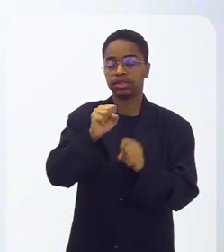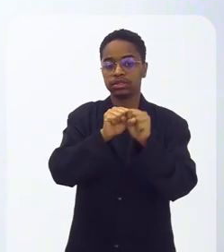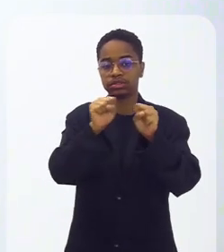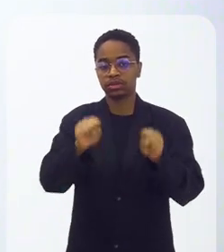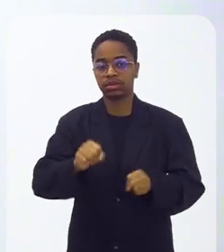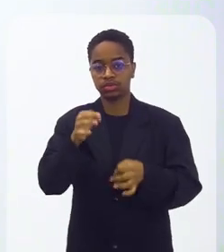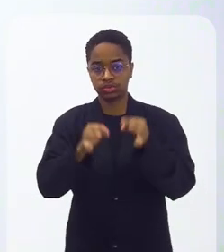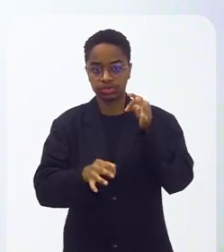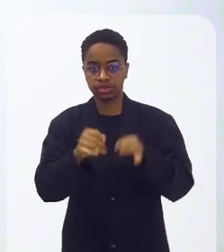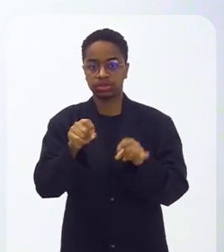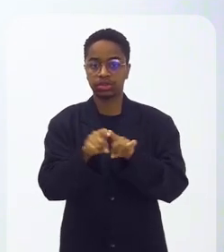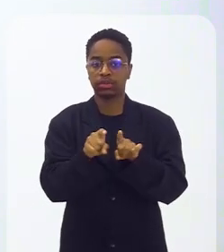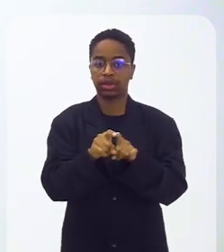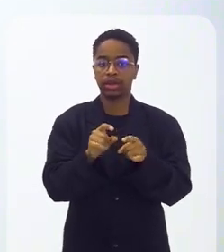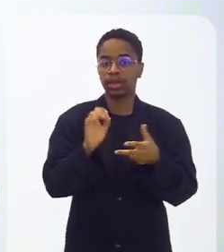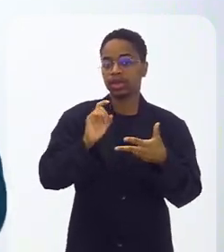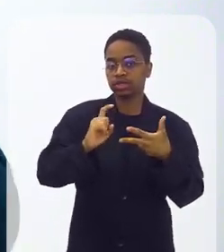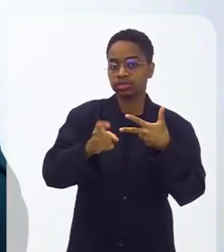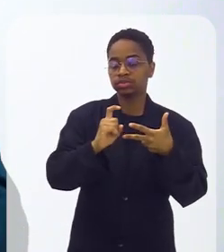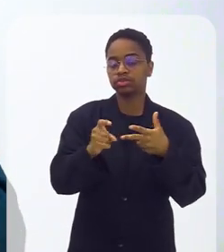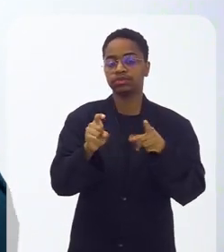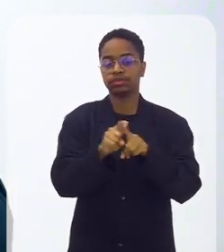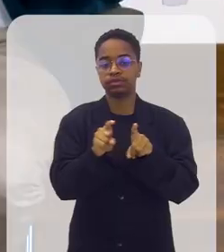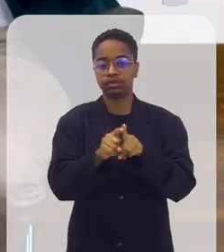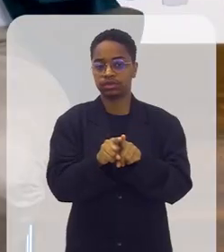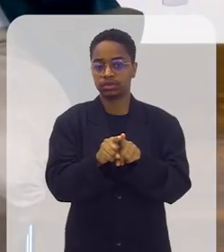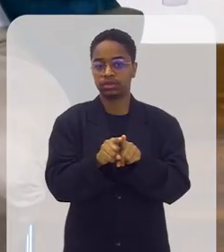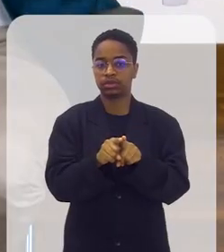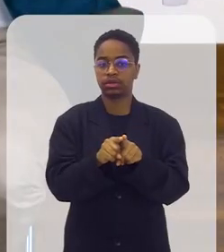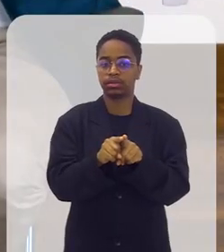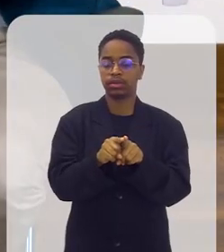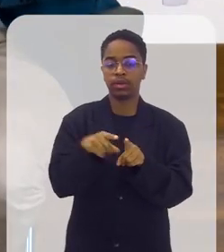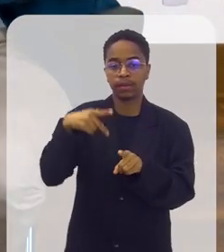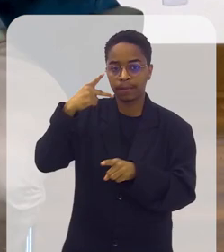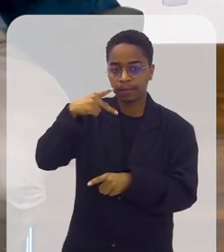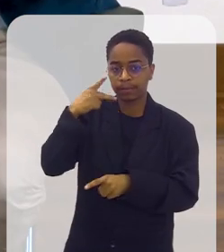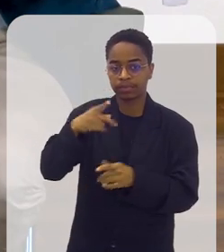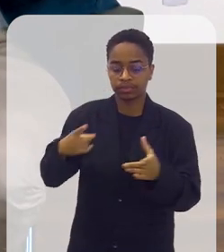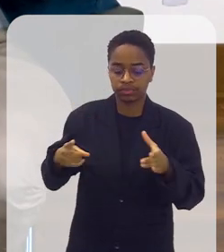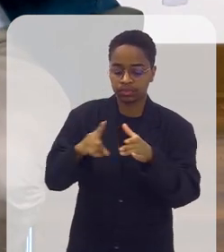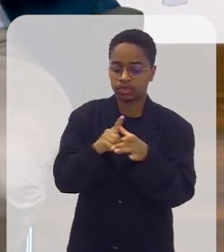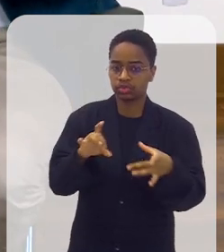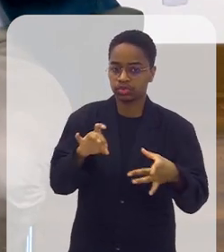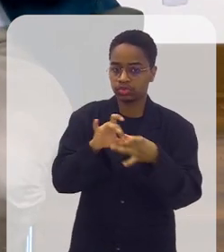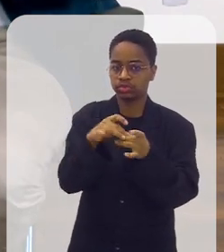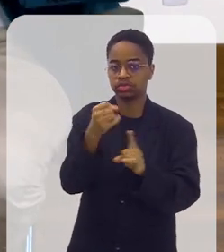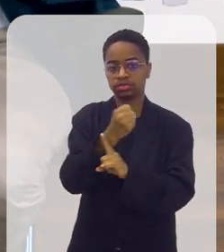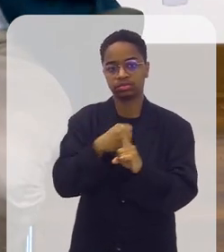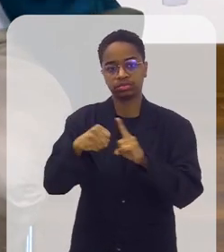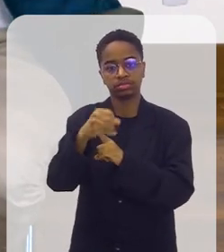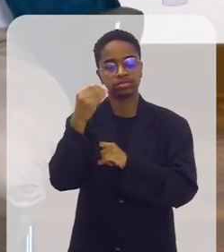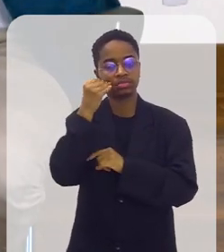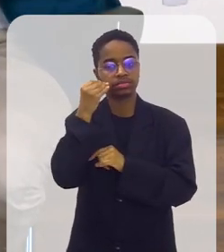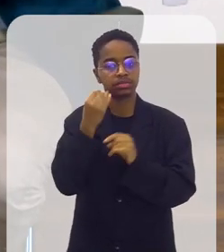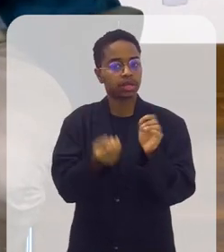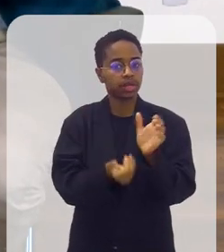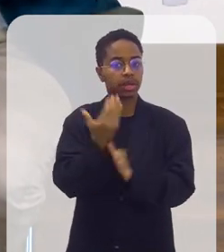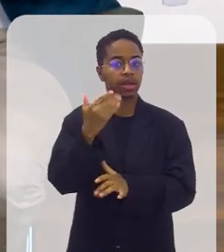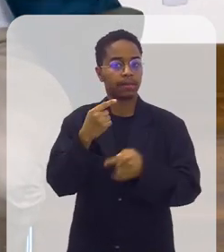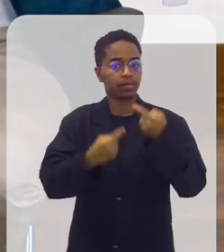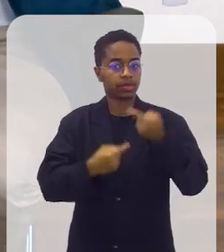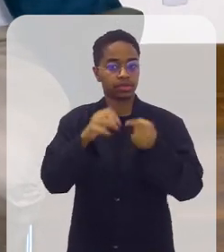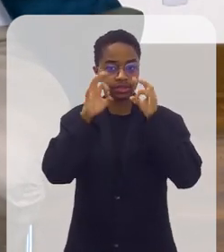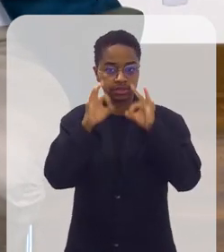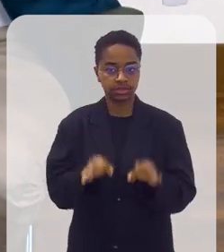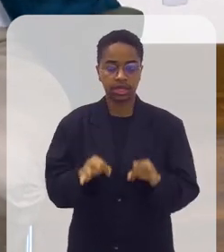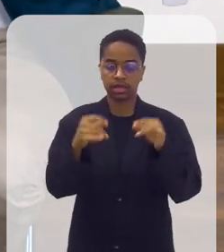do sistema de justiça, do poder executivo, do parlamento, vai se integrar, né, com a sociedade para desenvolver as